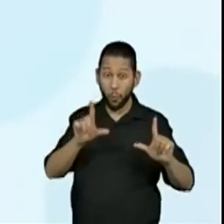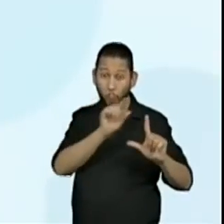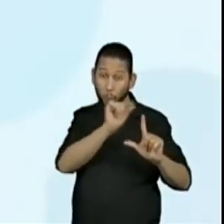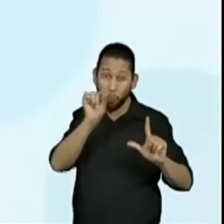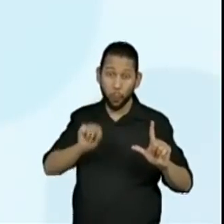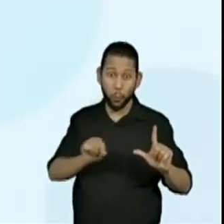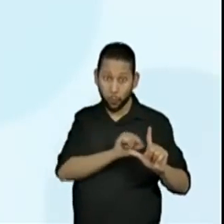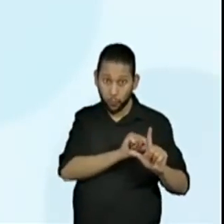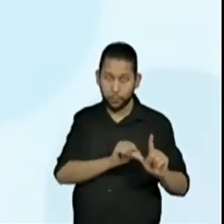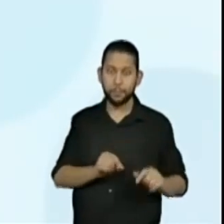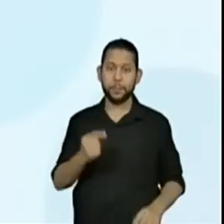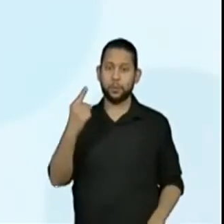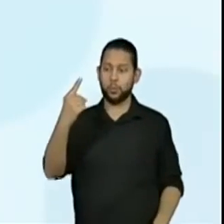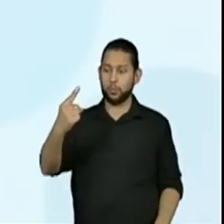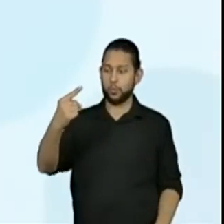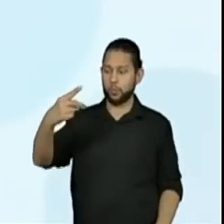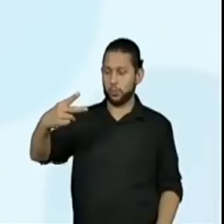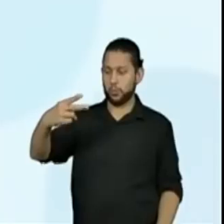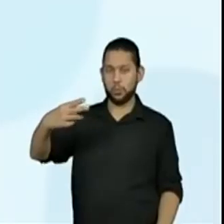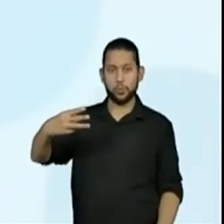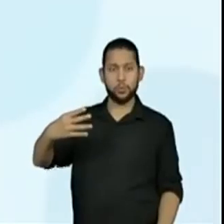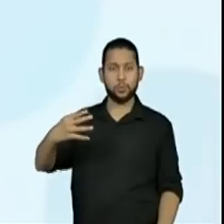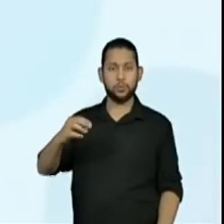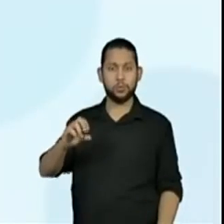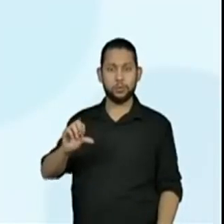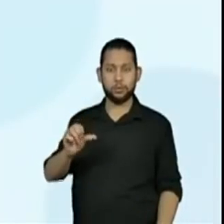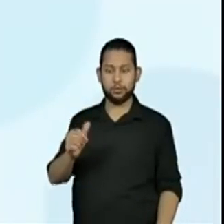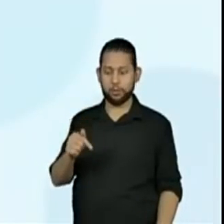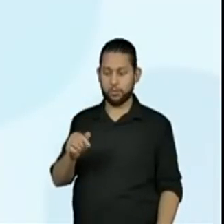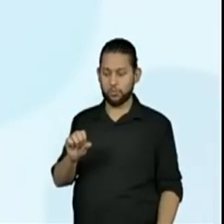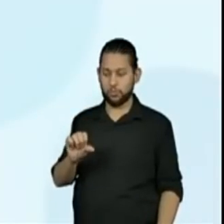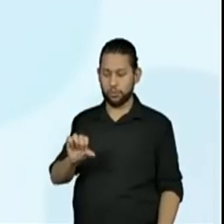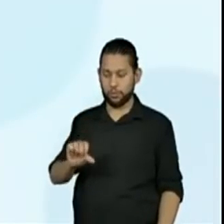6 7 8 9